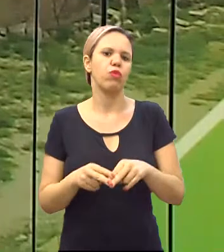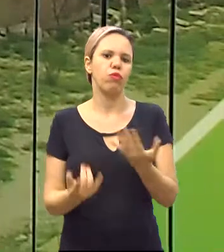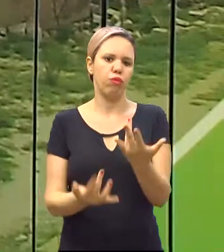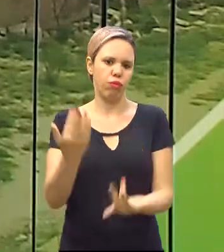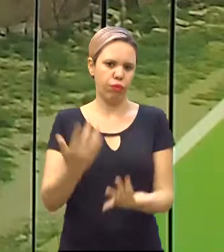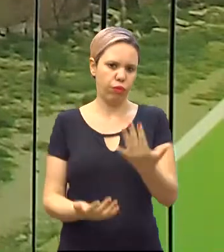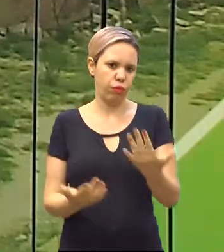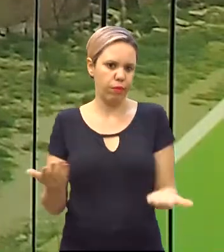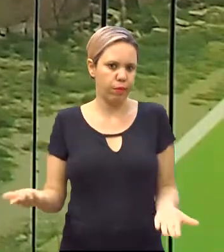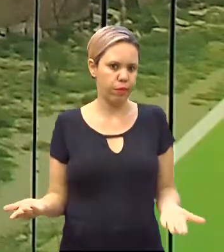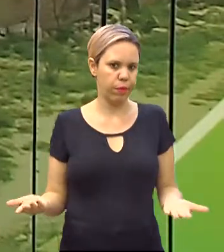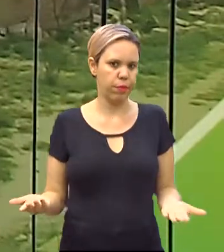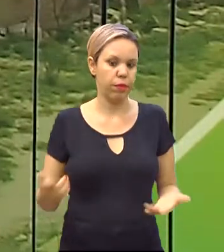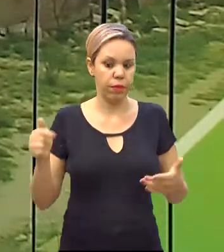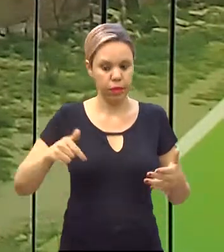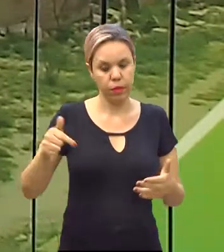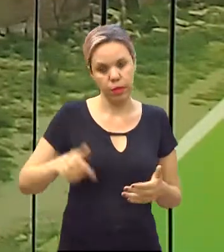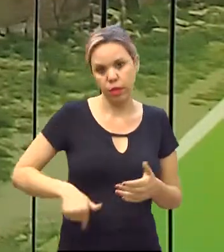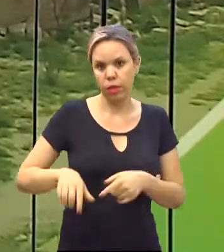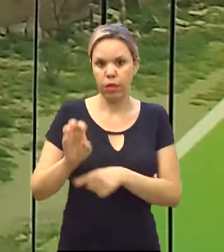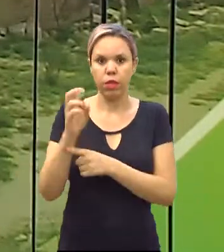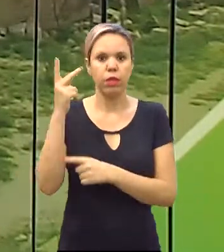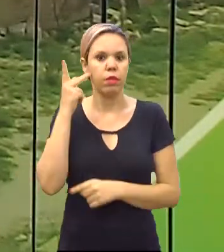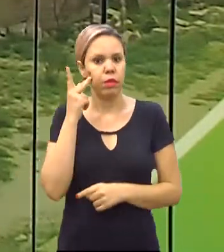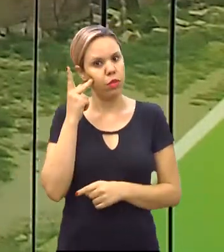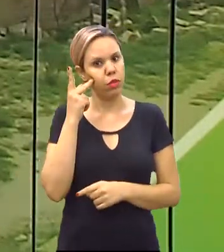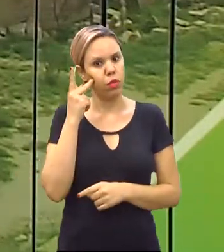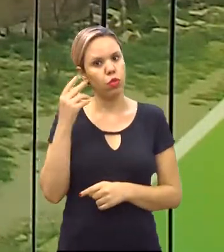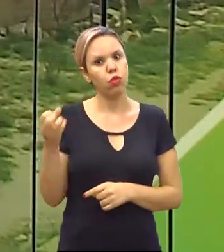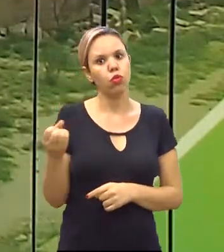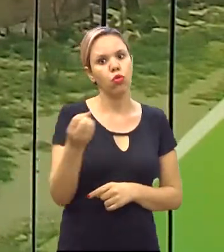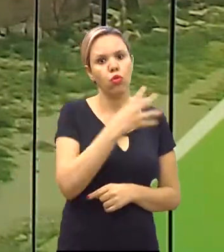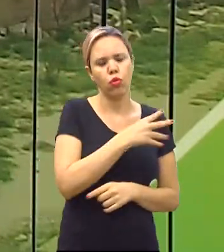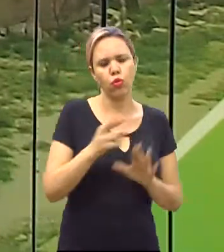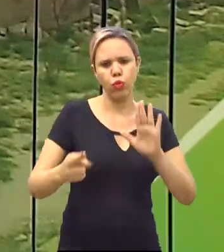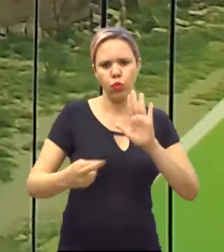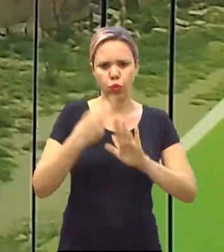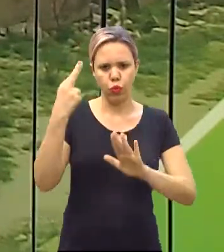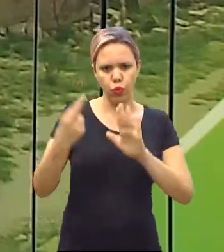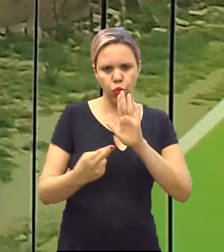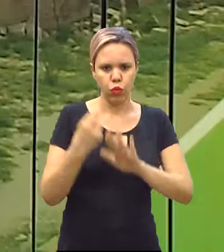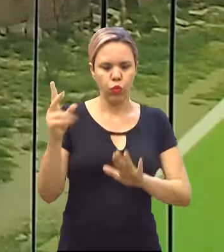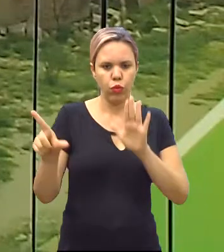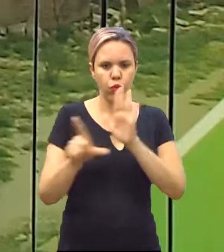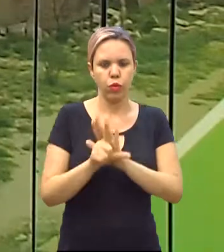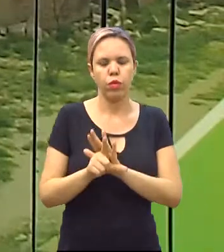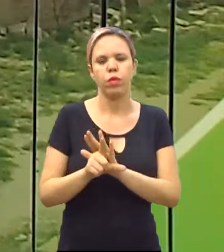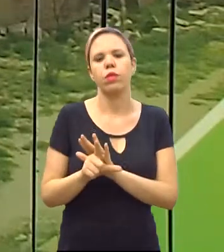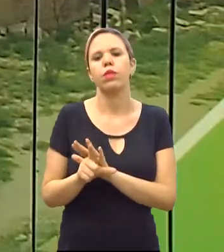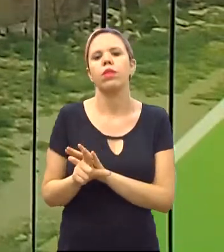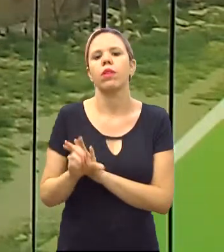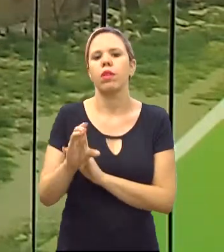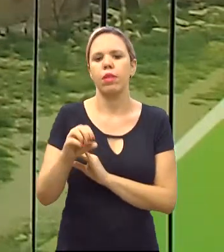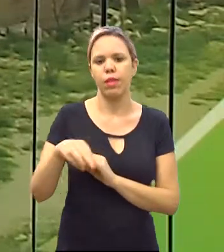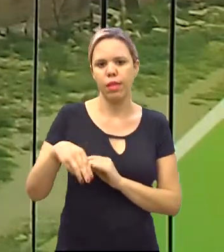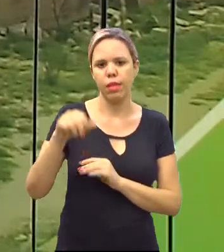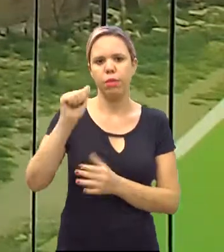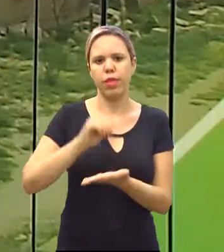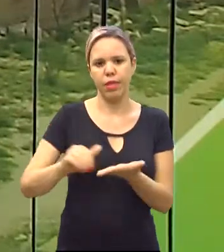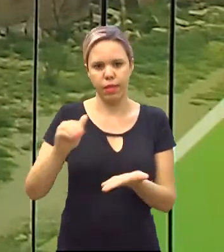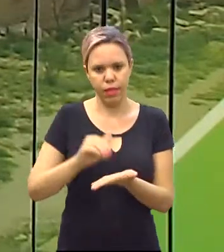das chamas. Agora, aqui no estado de São Paulo, uma nova resolução da CIMA, que é a Secretaria